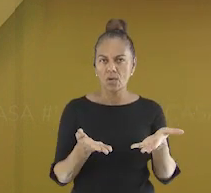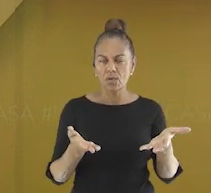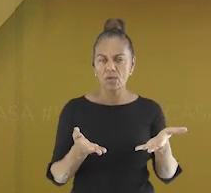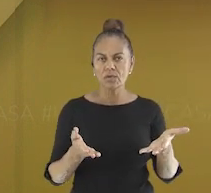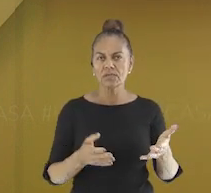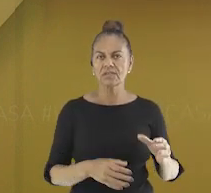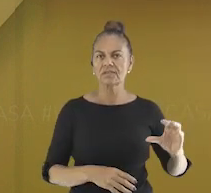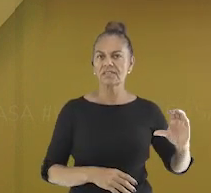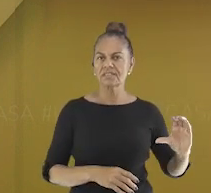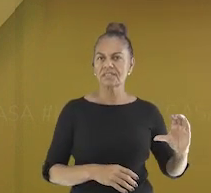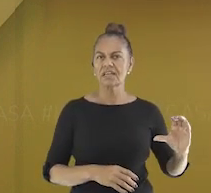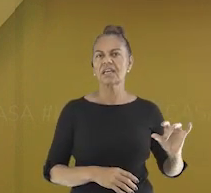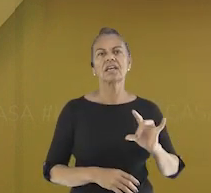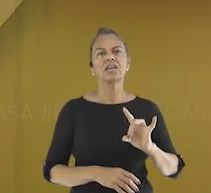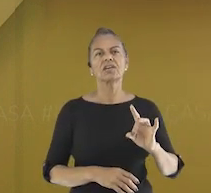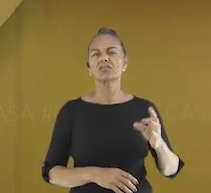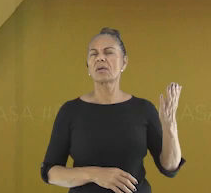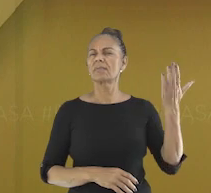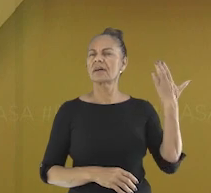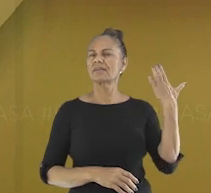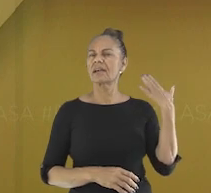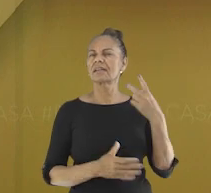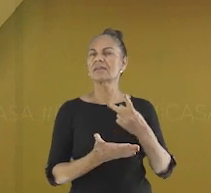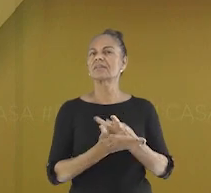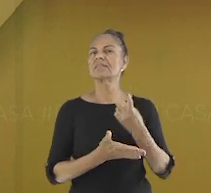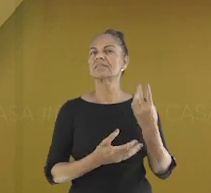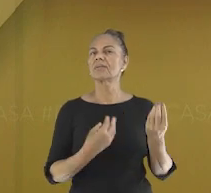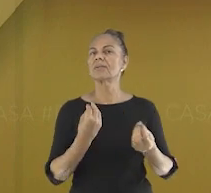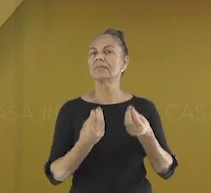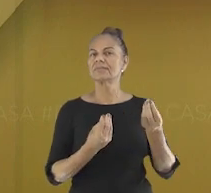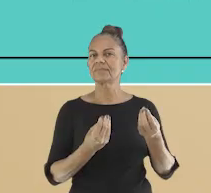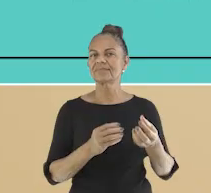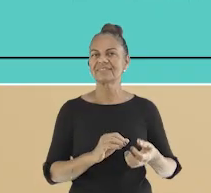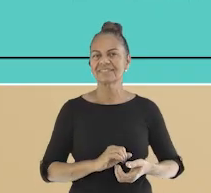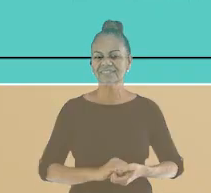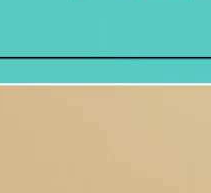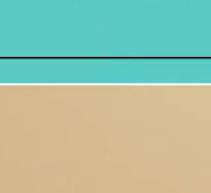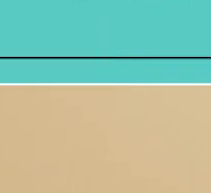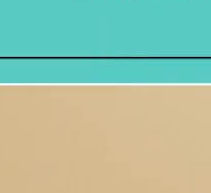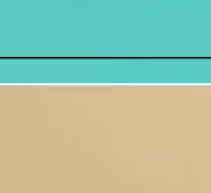letra C, apenas no passado. Pensem aí de casa.